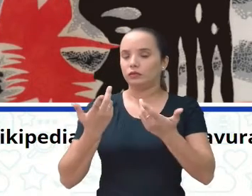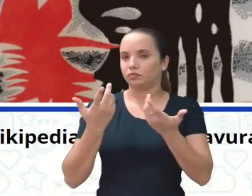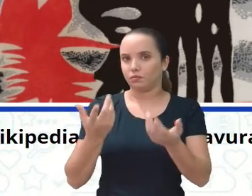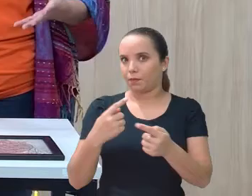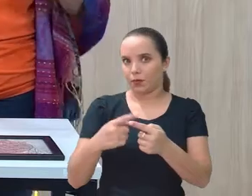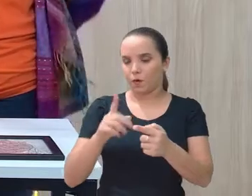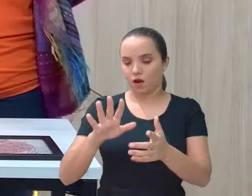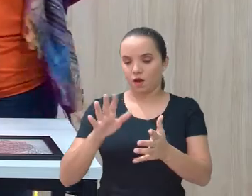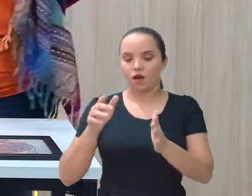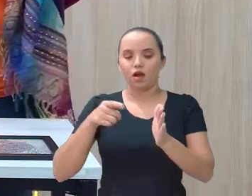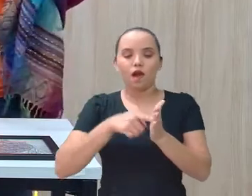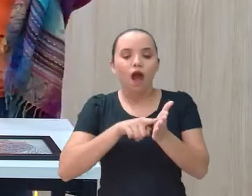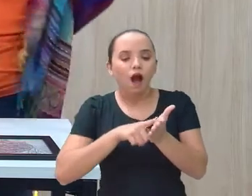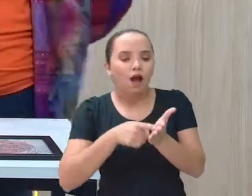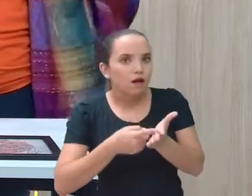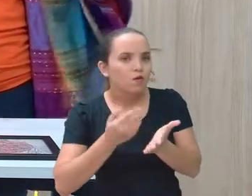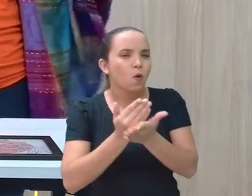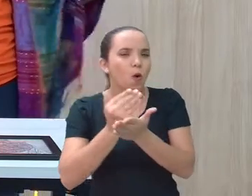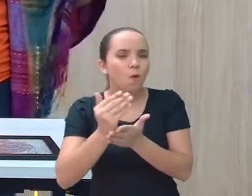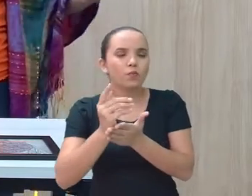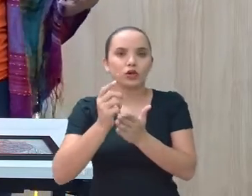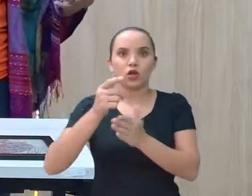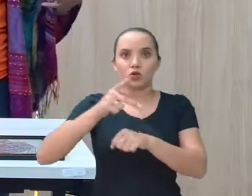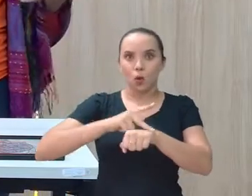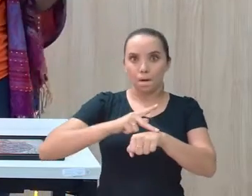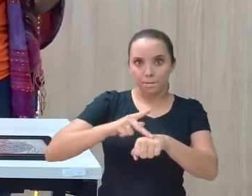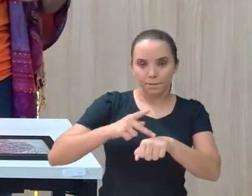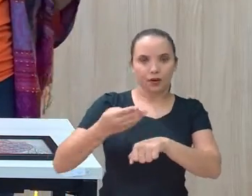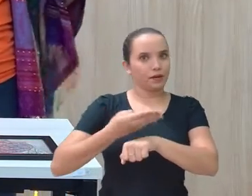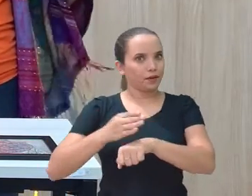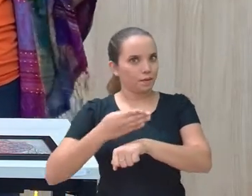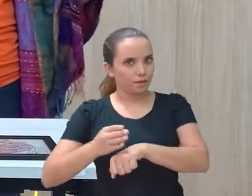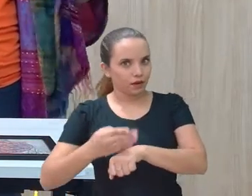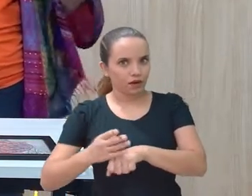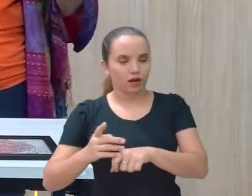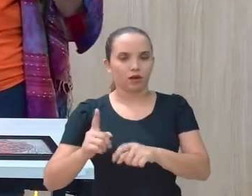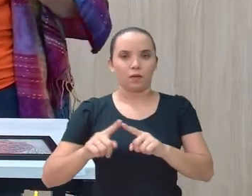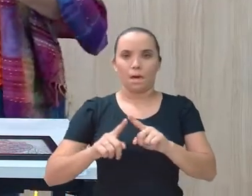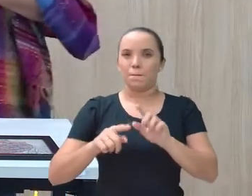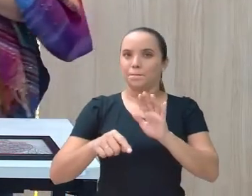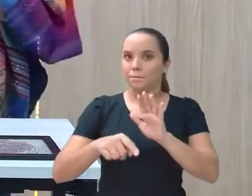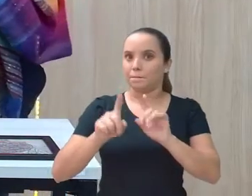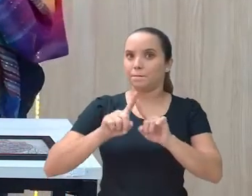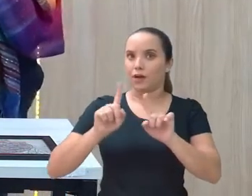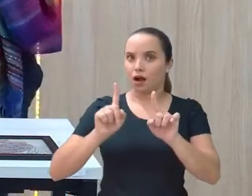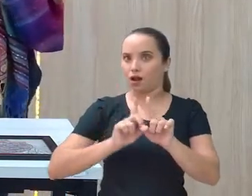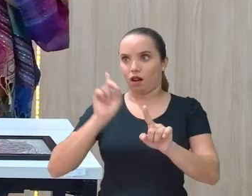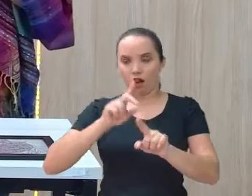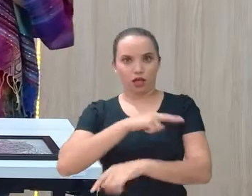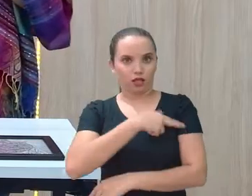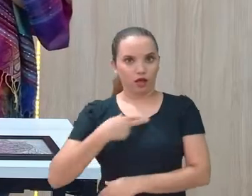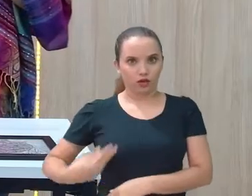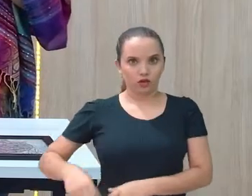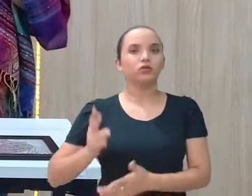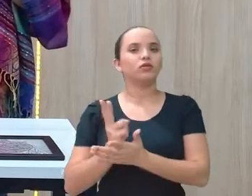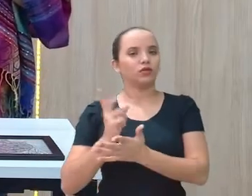inicialmente veio em preto e branco, não é? A não ser na China, que sempre teve cores. Então, após